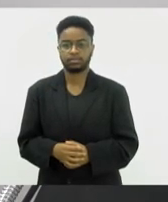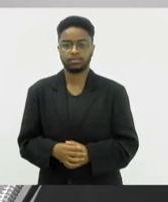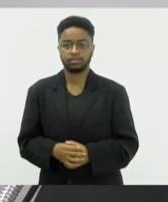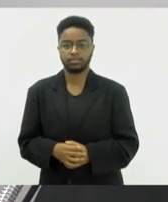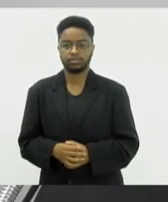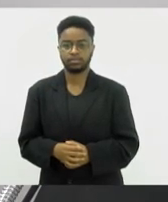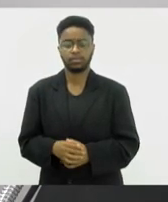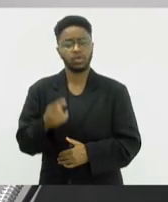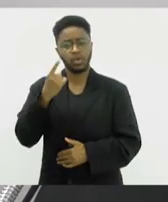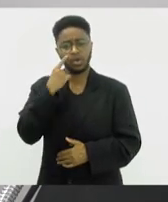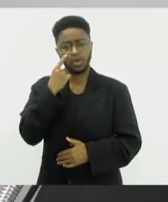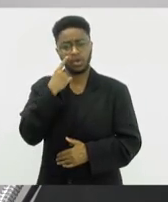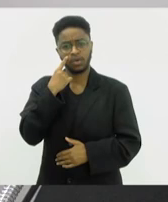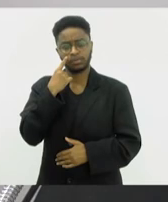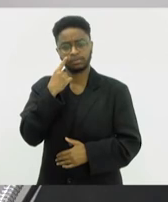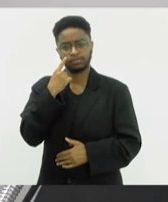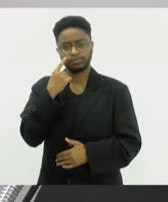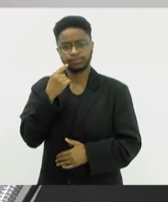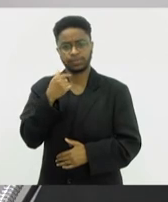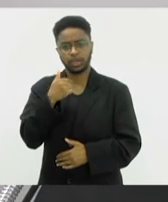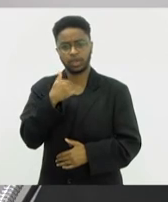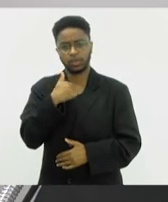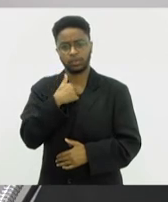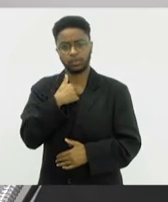Olha só, eu também